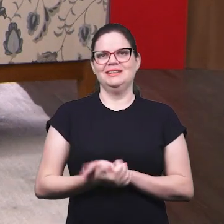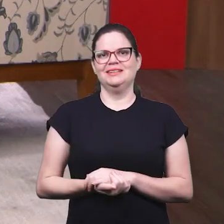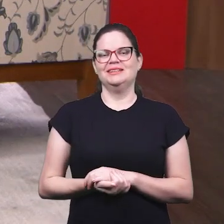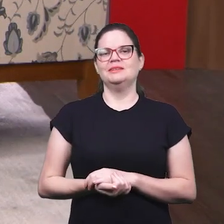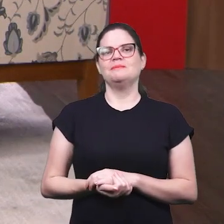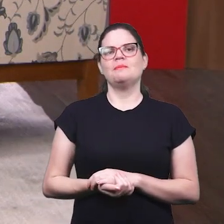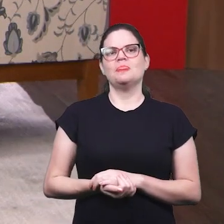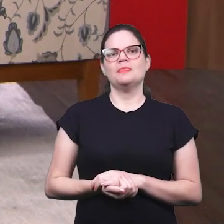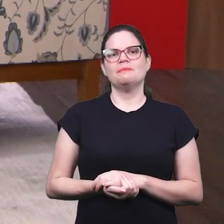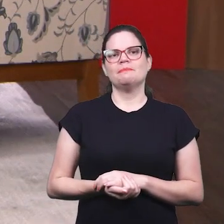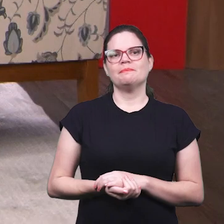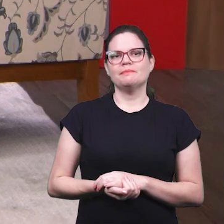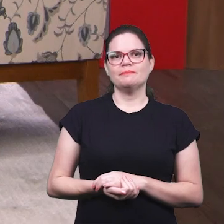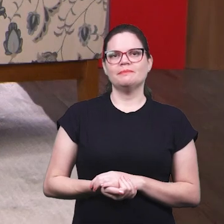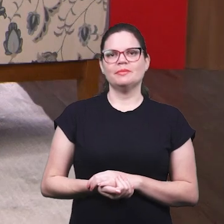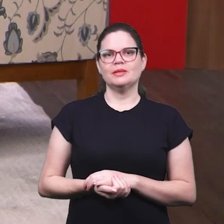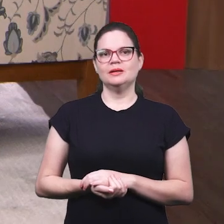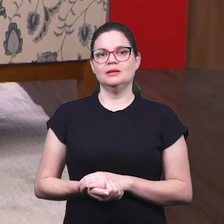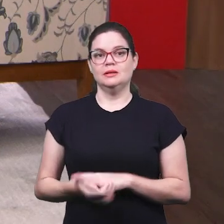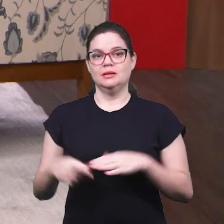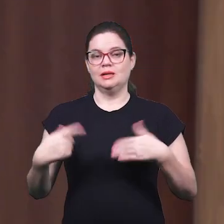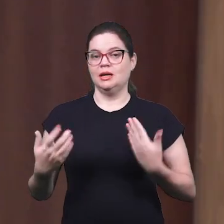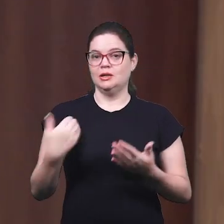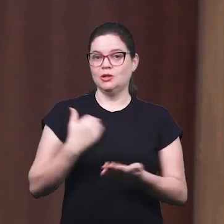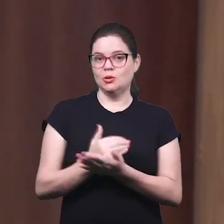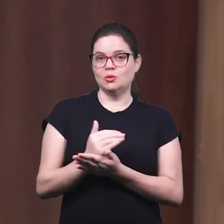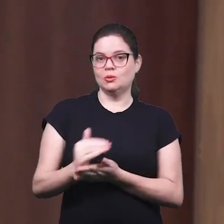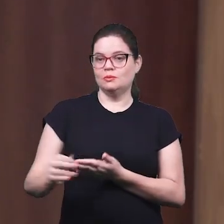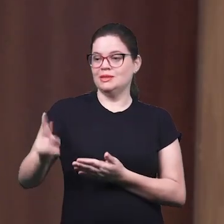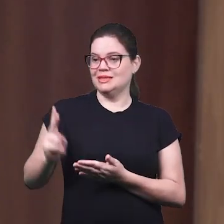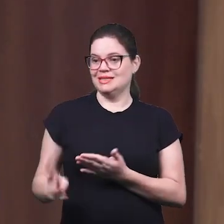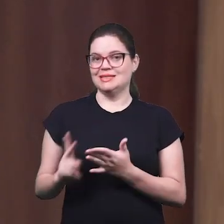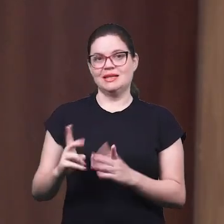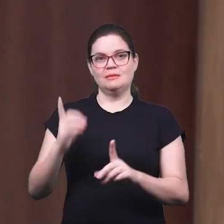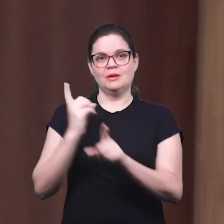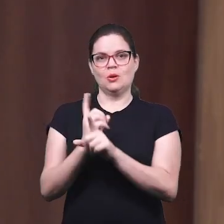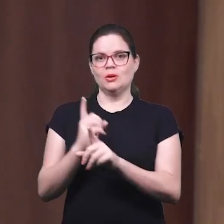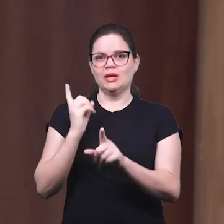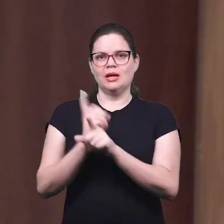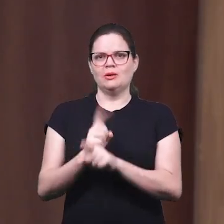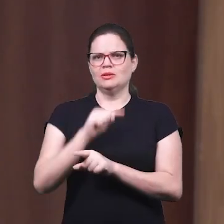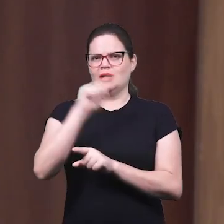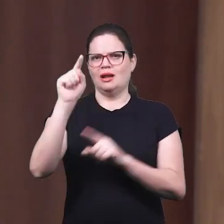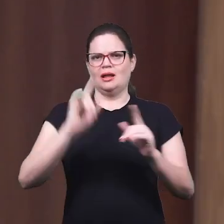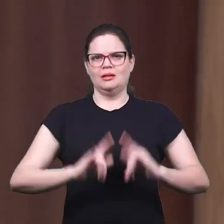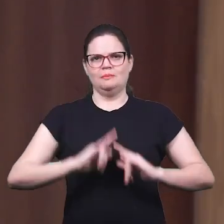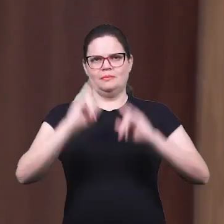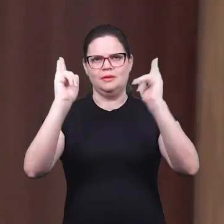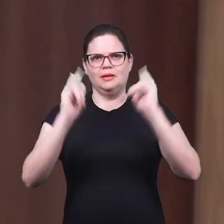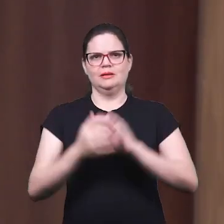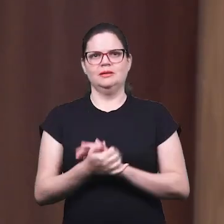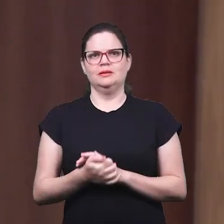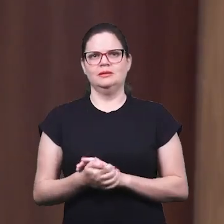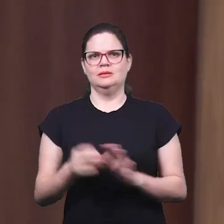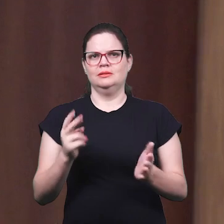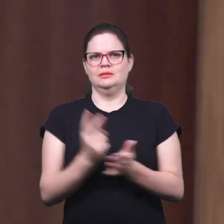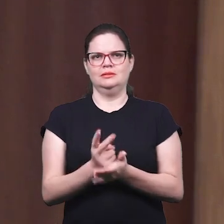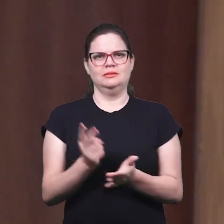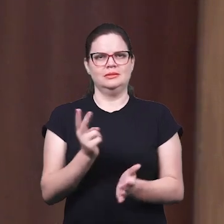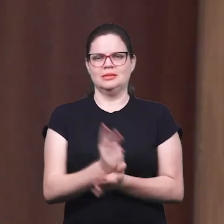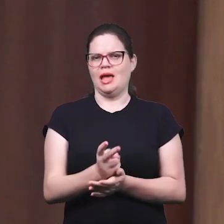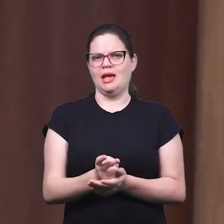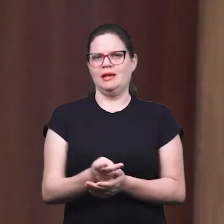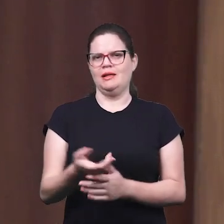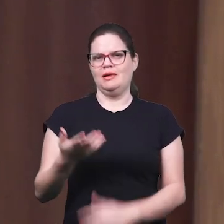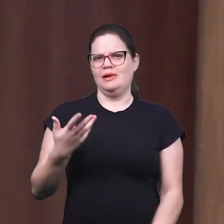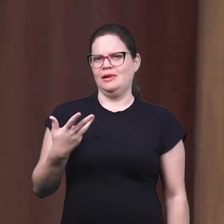Eu comecei a encontrar sempre com ele na grade. É difícil, porque ia pagar o carro para sair, ele também, né? E ele sempre